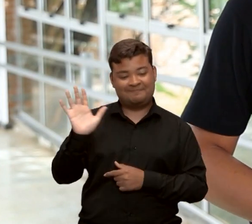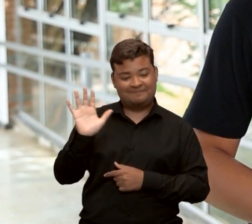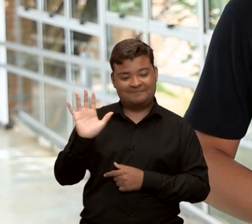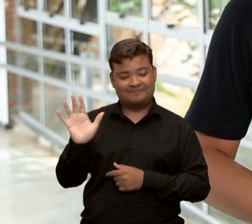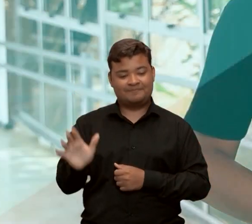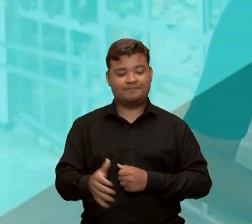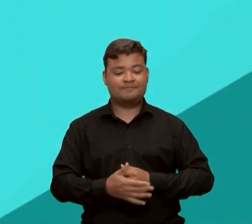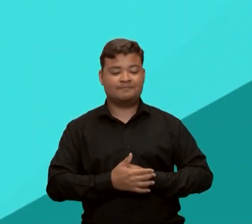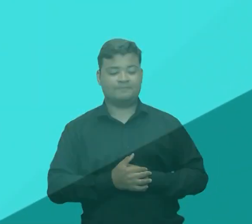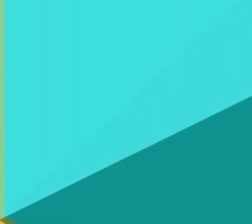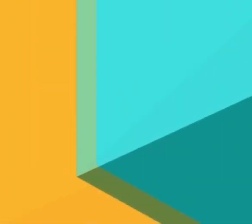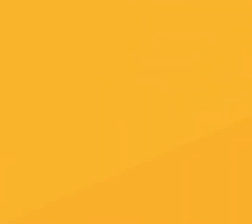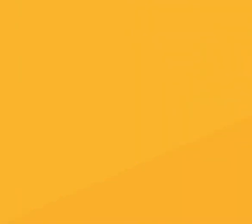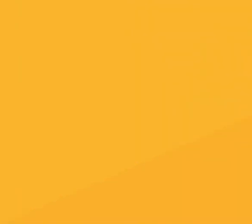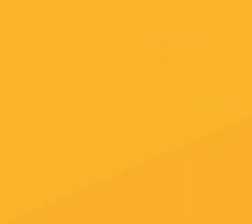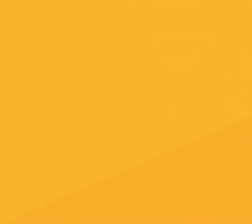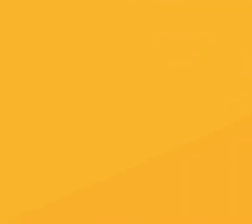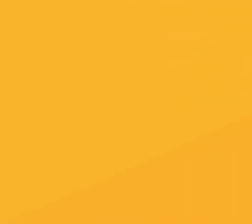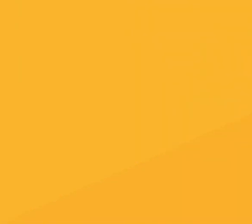Tchau.